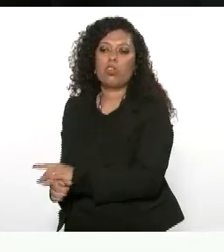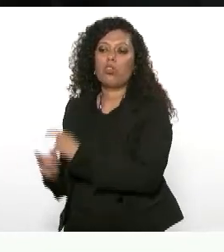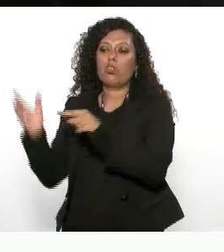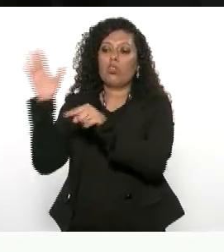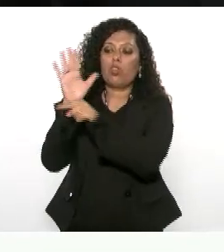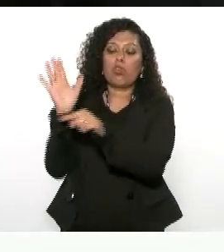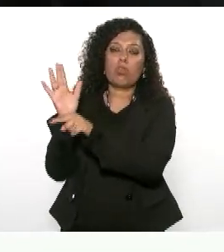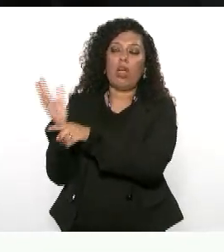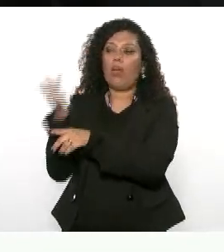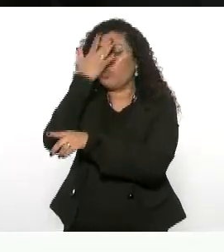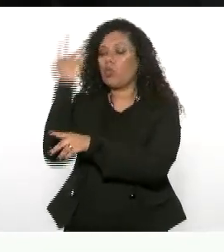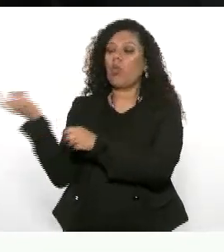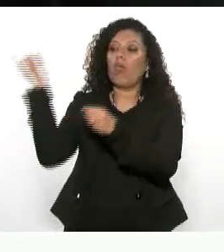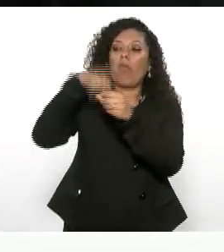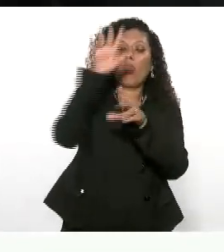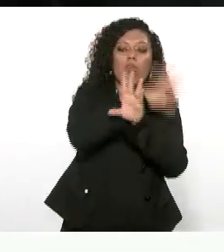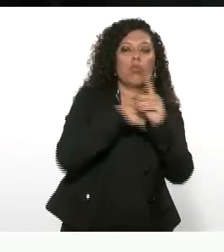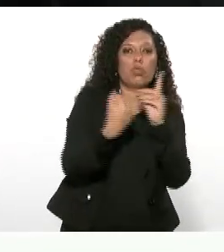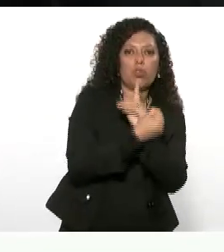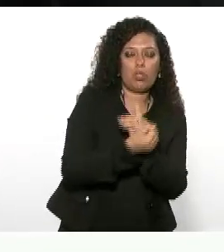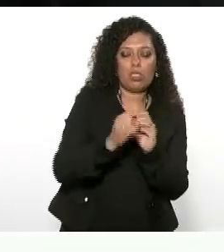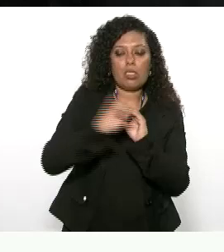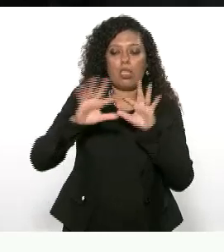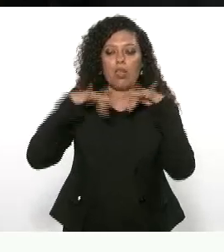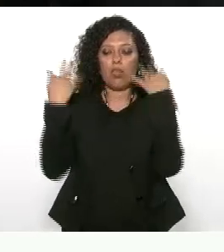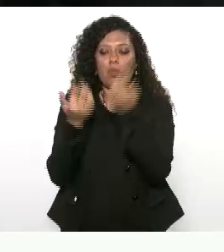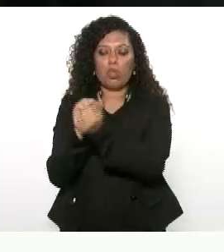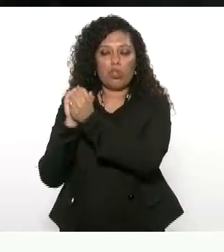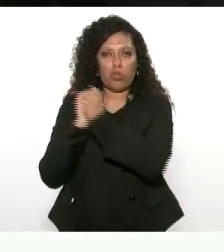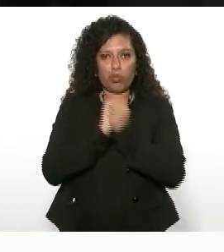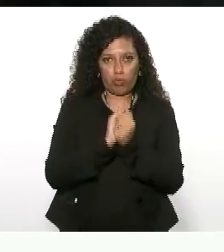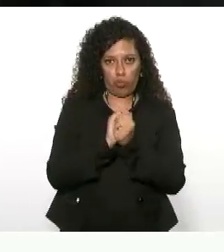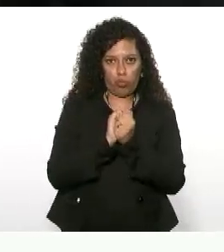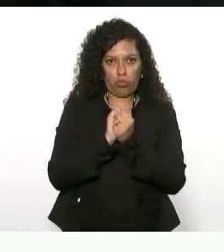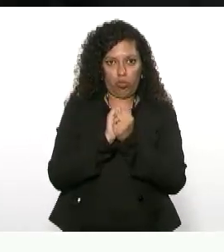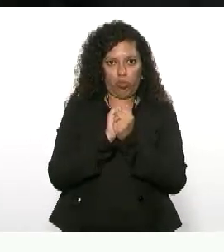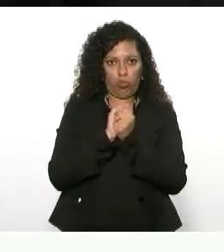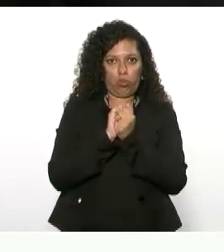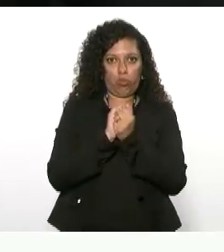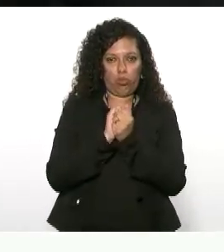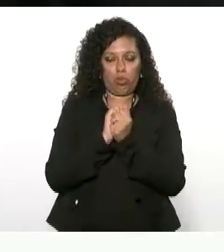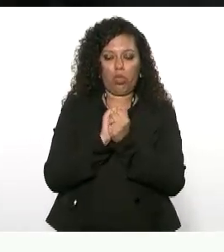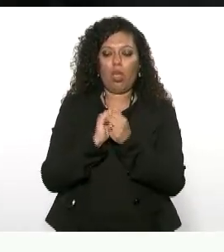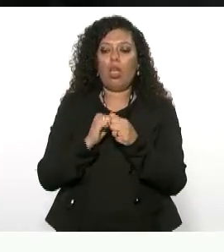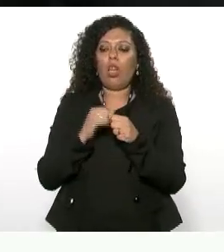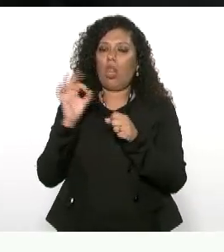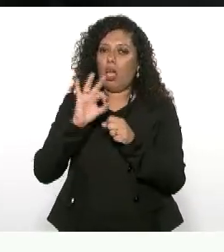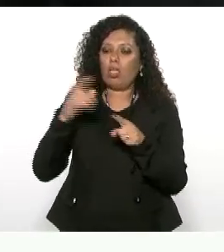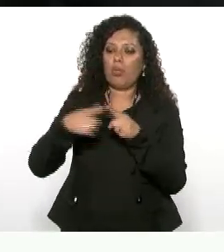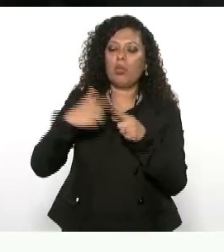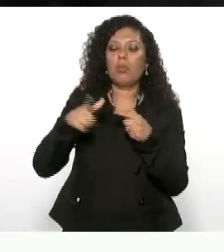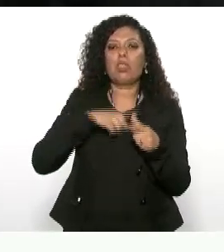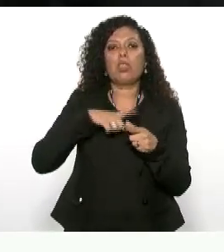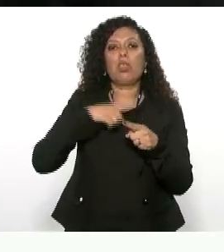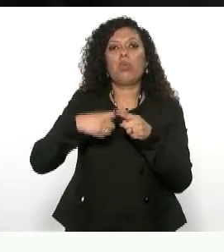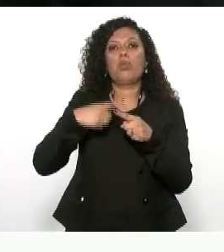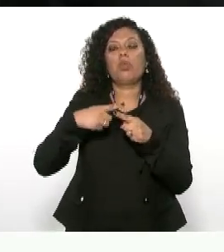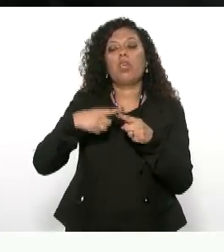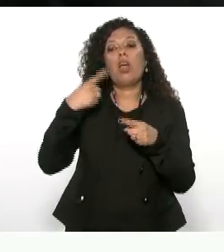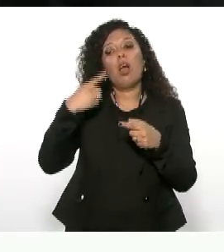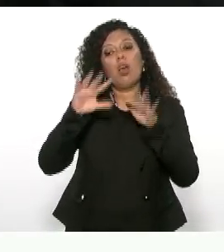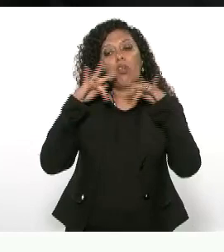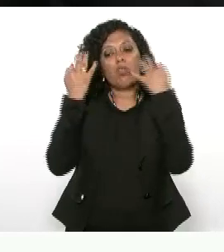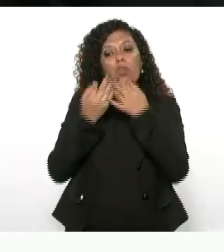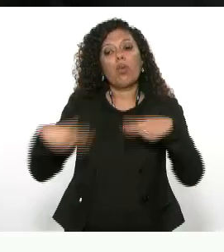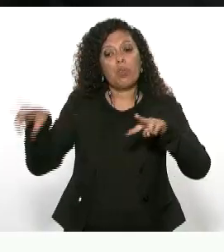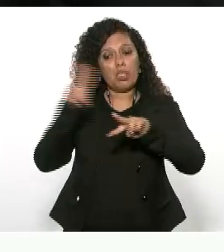reinserção desse cidadão na sociedade. Se a família não estiver amparada, e a família também é presa, quem conhece